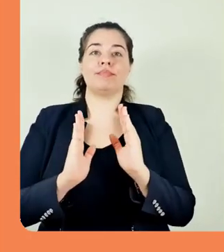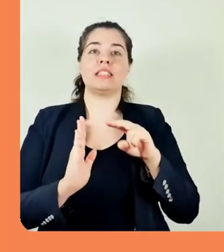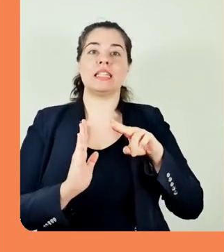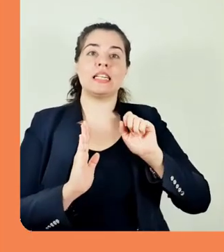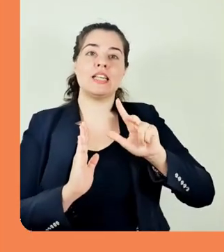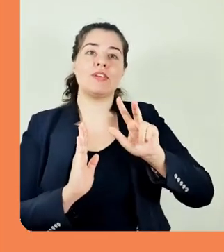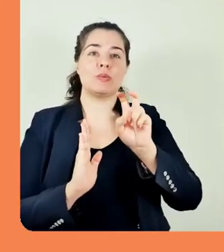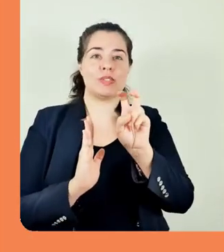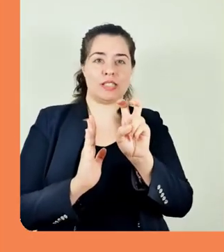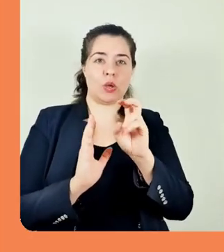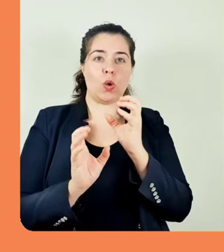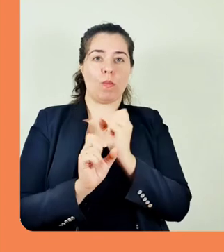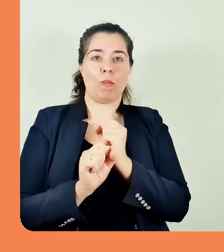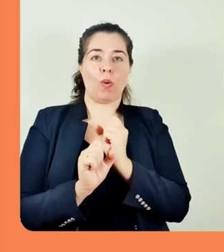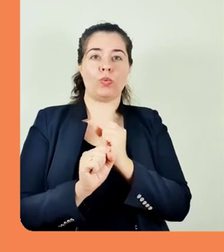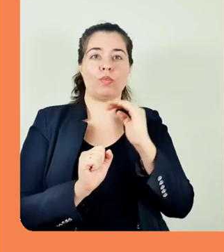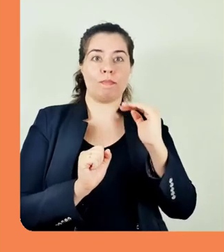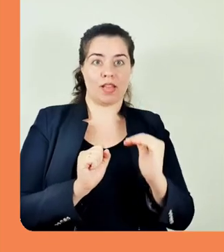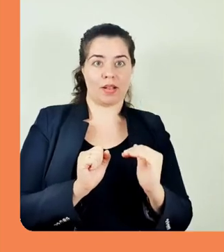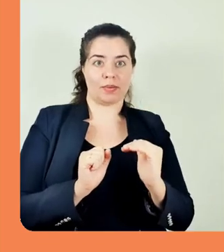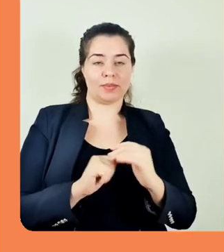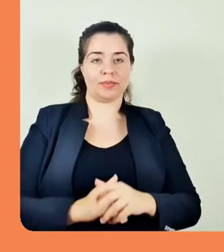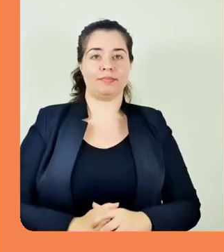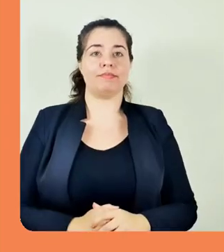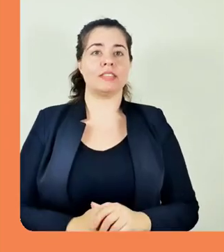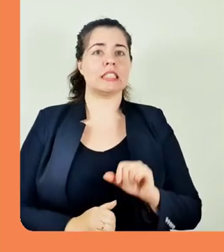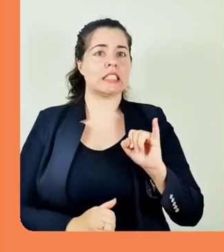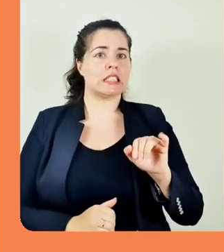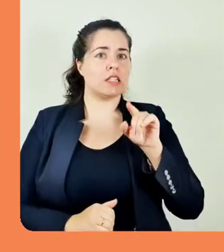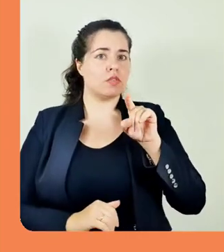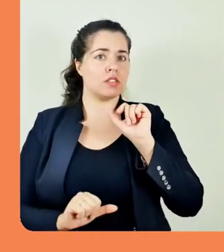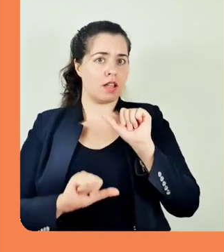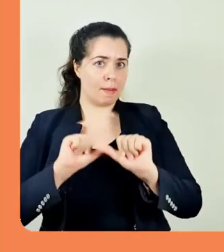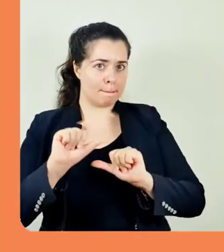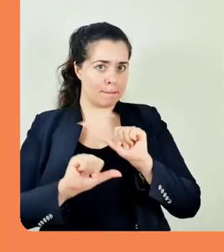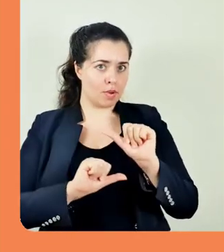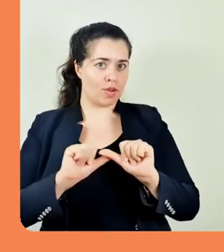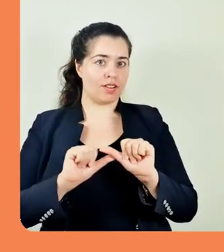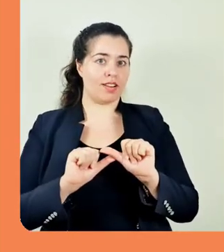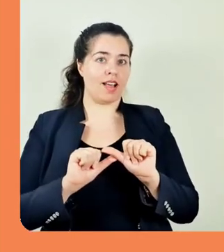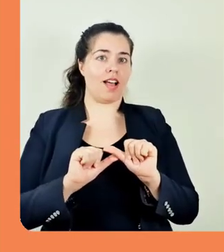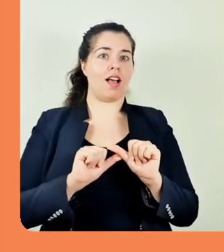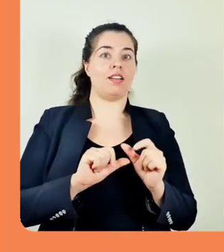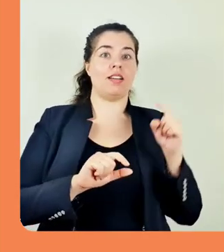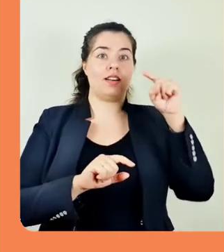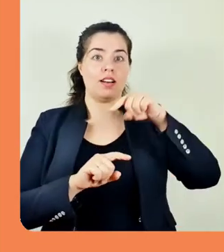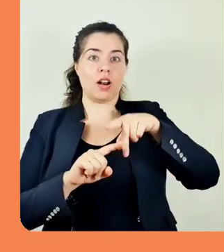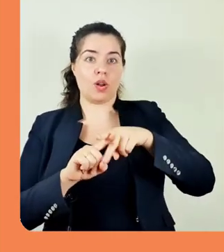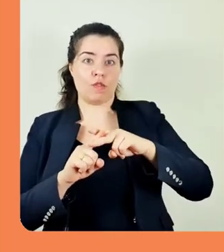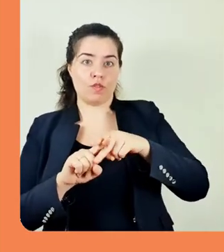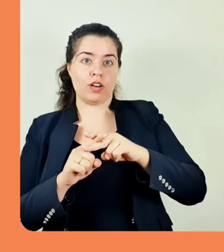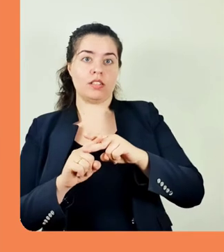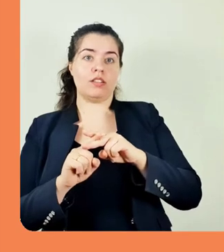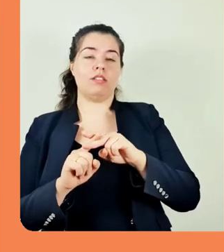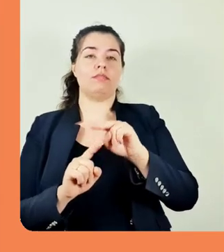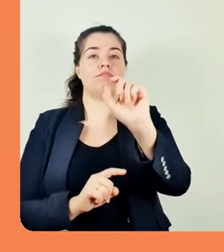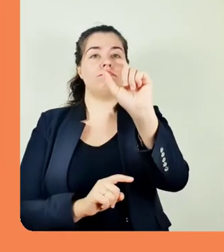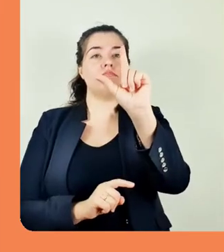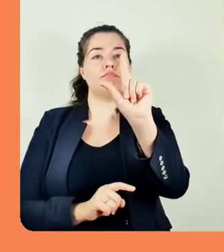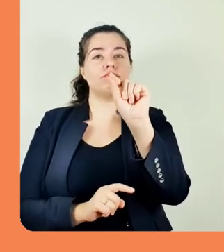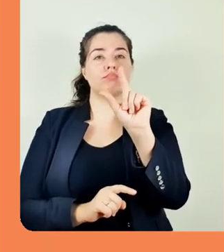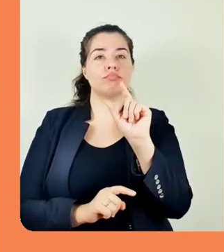e o André e o Pablo estão ainda no nível 5 mas com menos pontuação se você